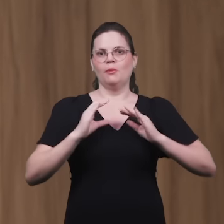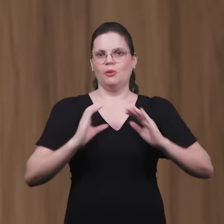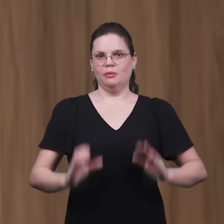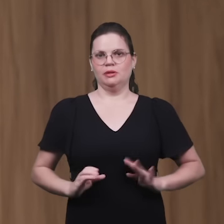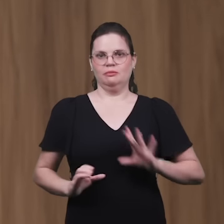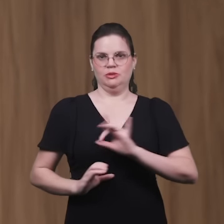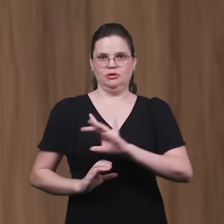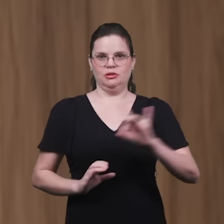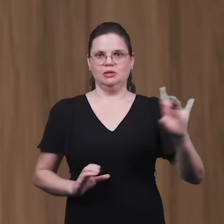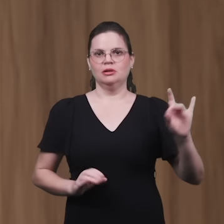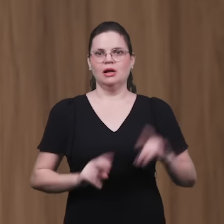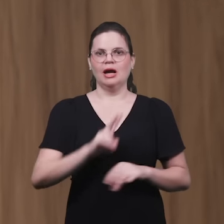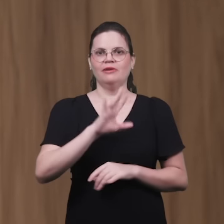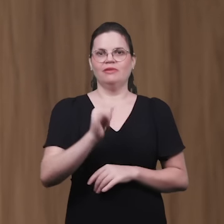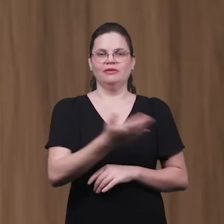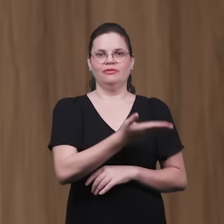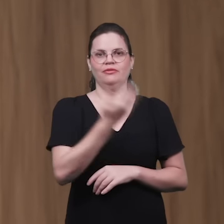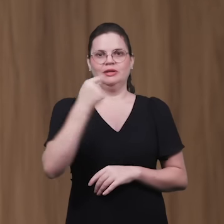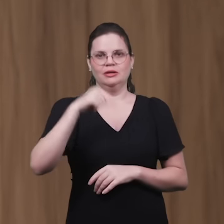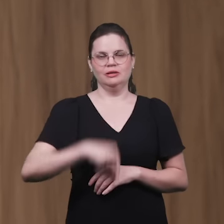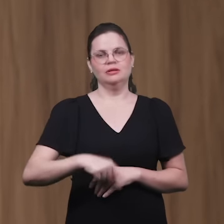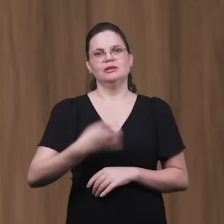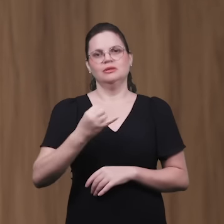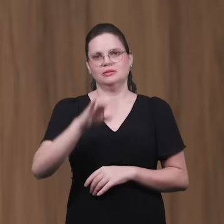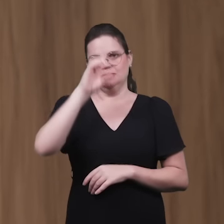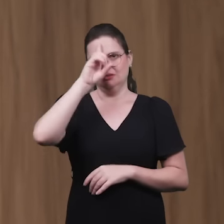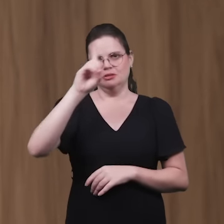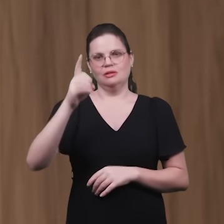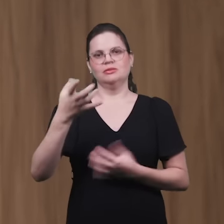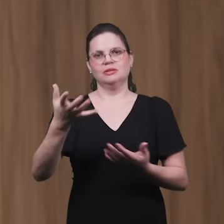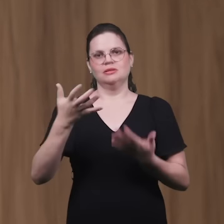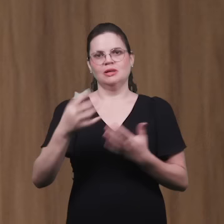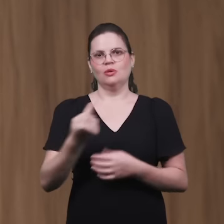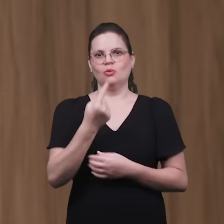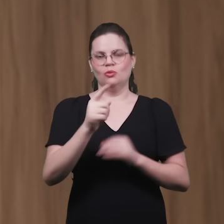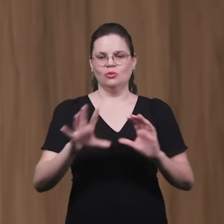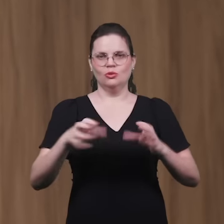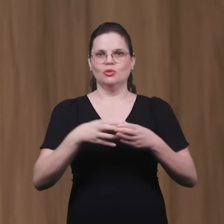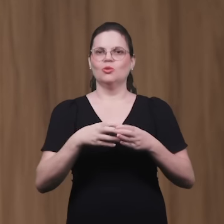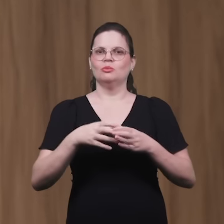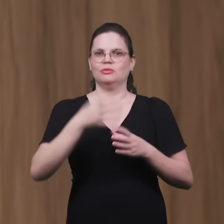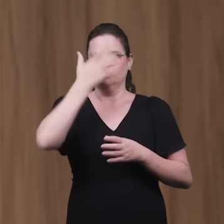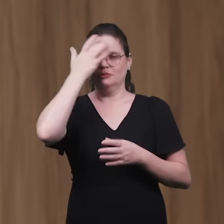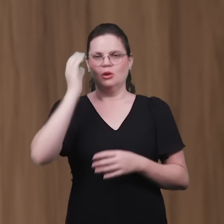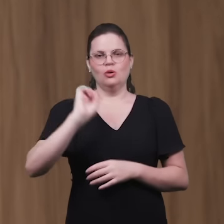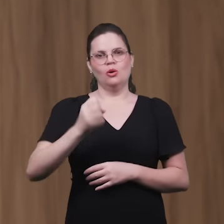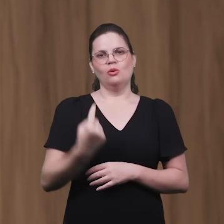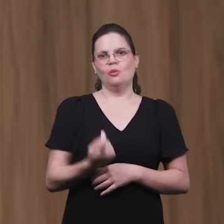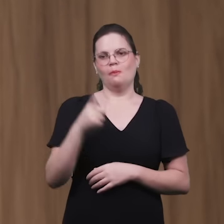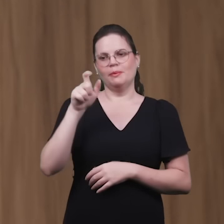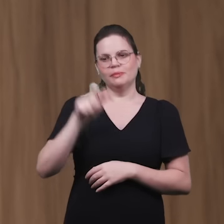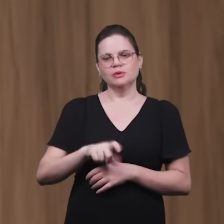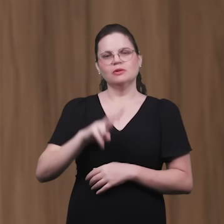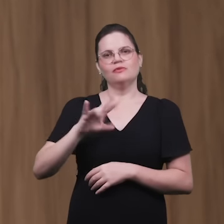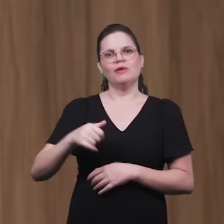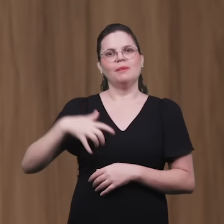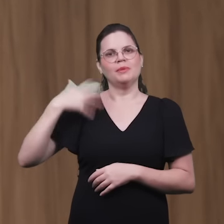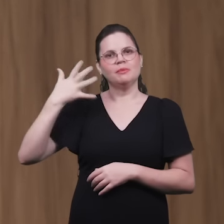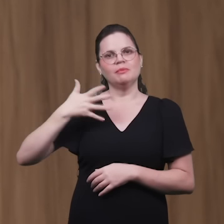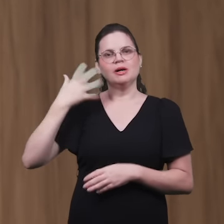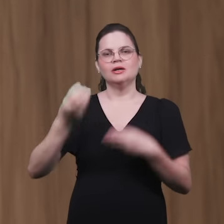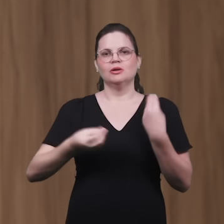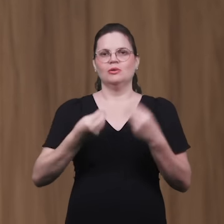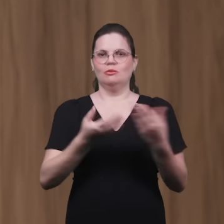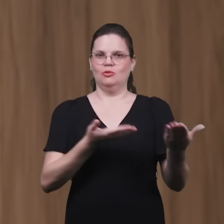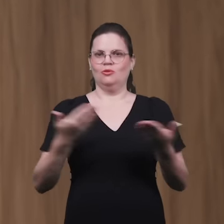deles, e nós traremos aqui, se Deus quiser, já traremos aqui um grupo de pessoas ou uma pessoa para poder falar aqui como